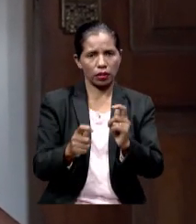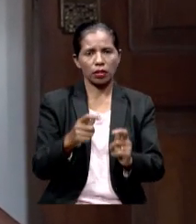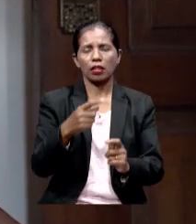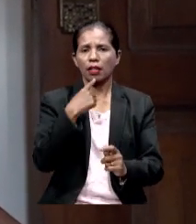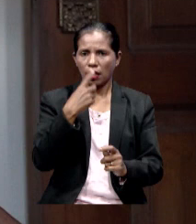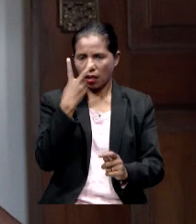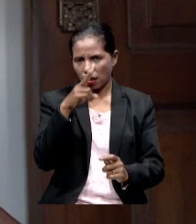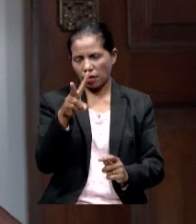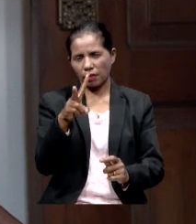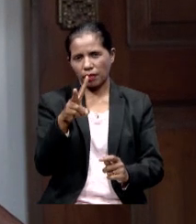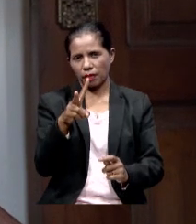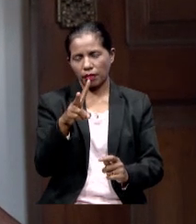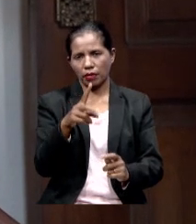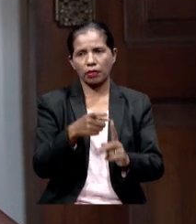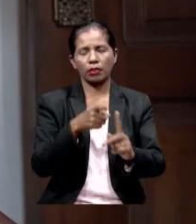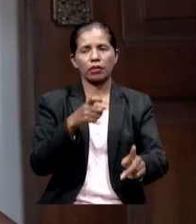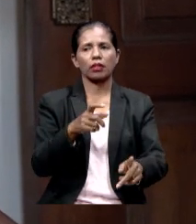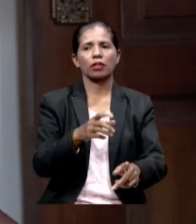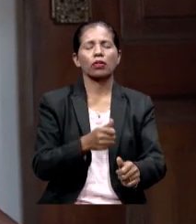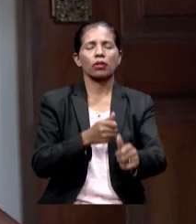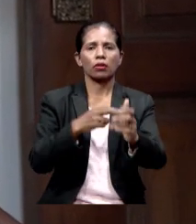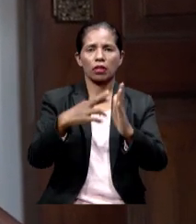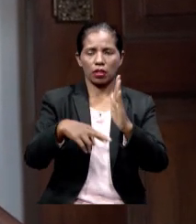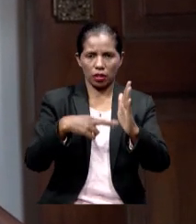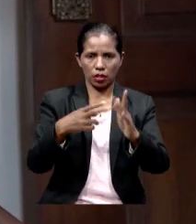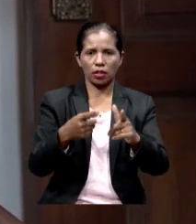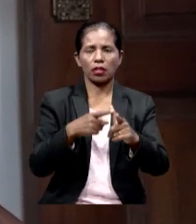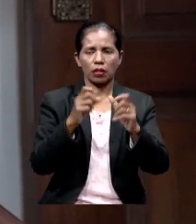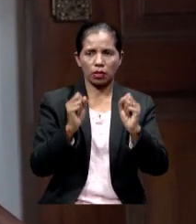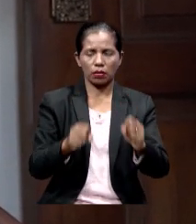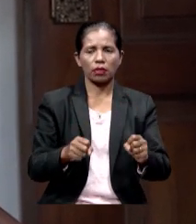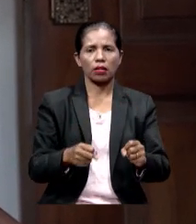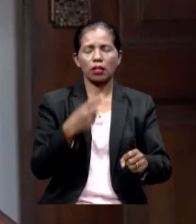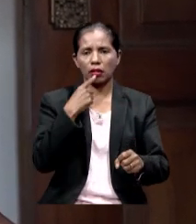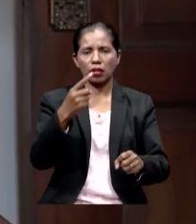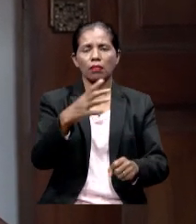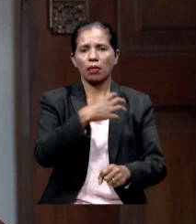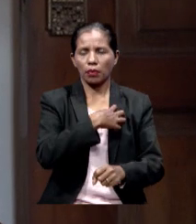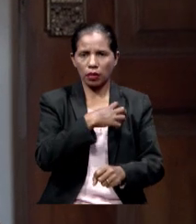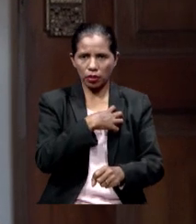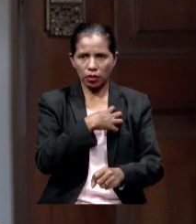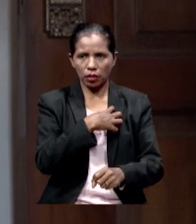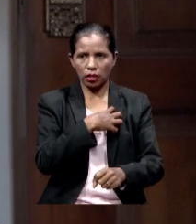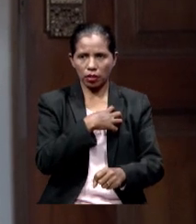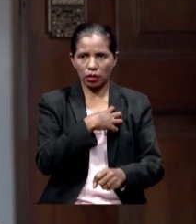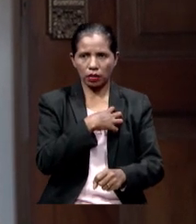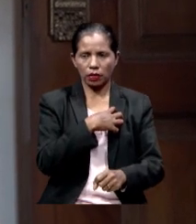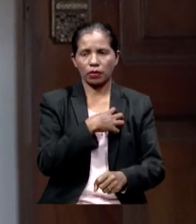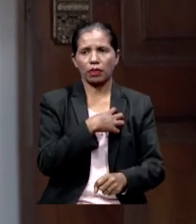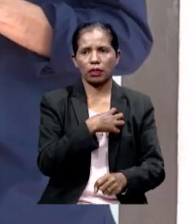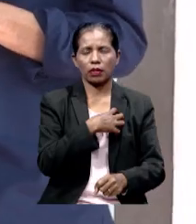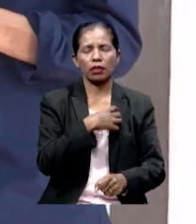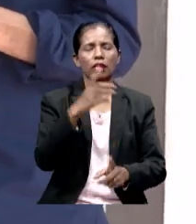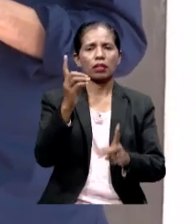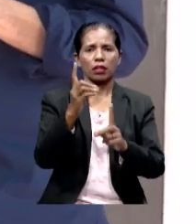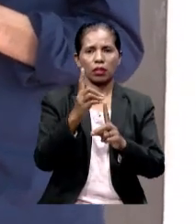que petição inicial, né, preenche requisitos, onde cita ba PNTL durante 30